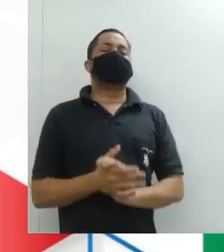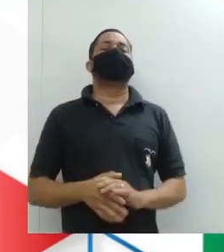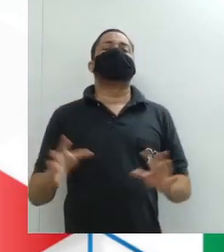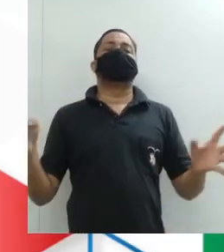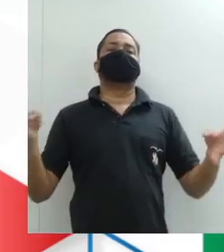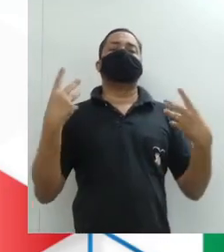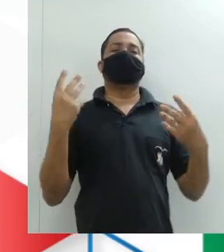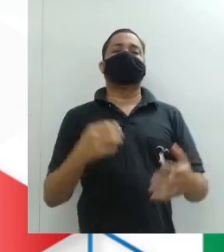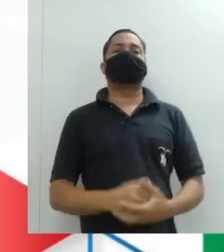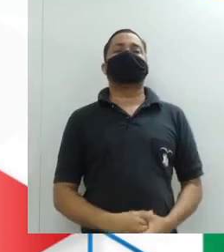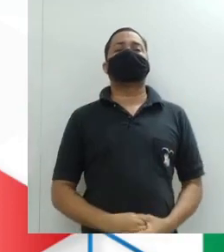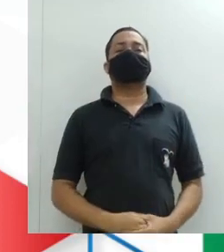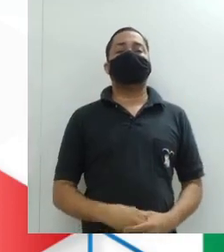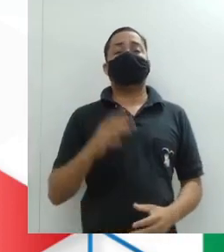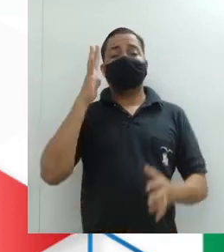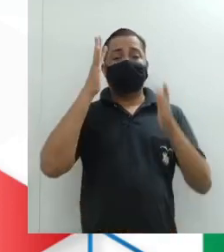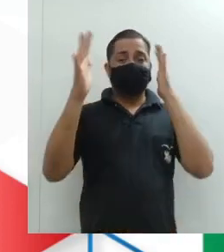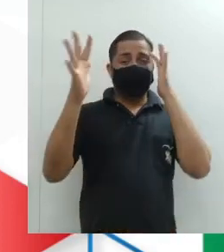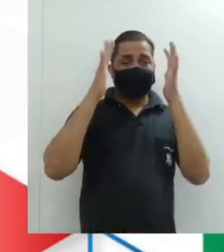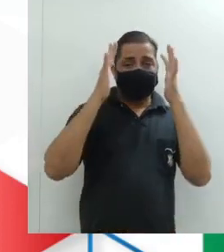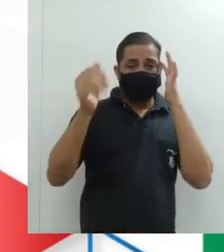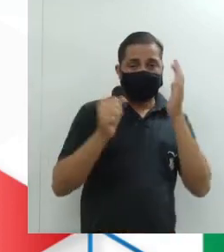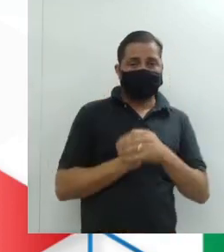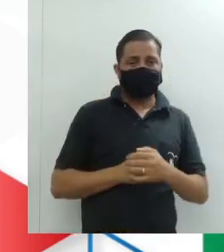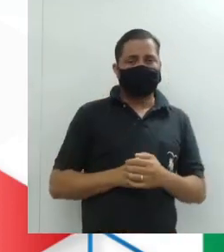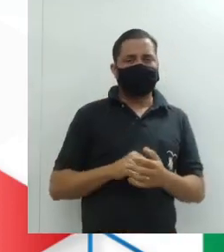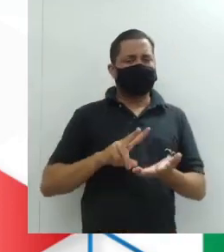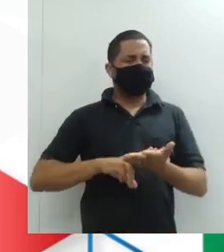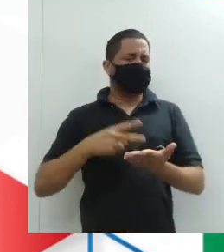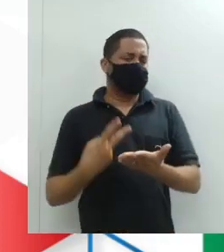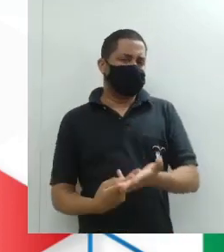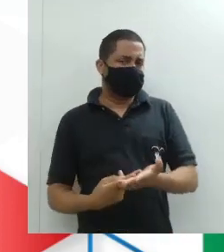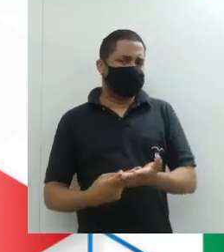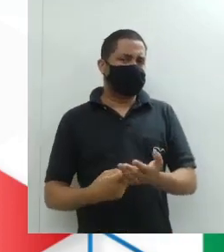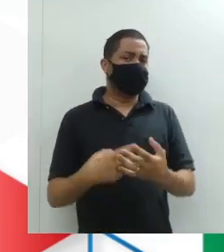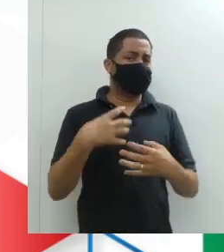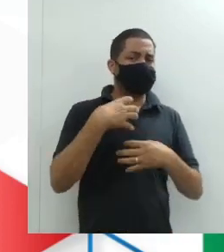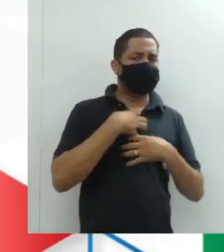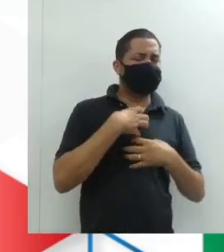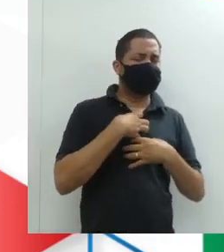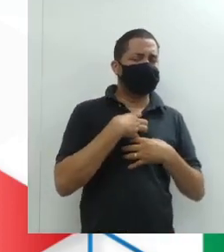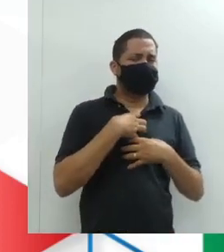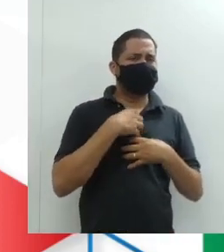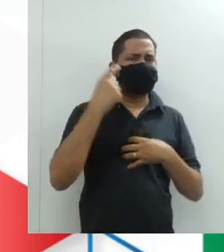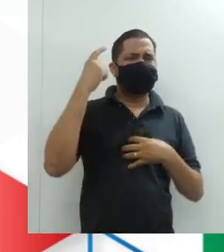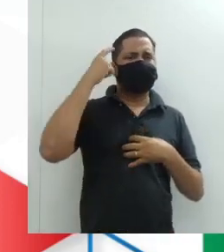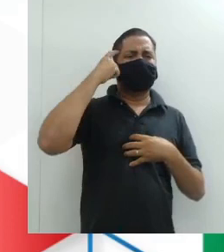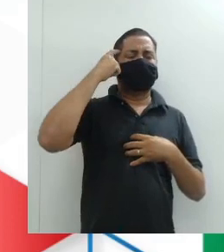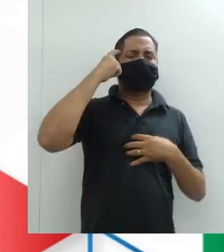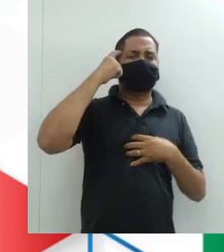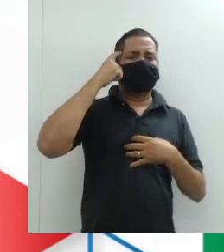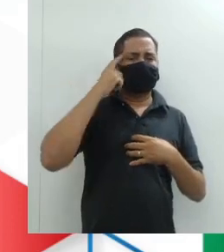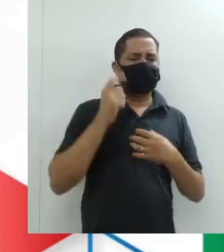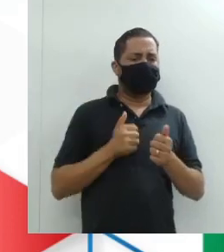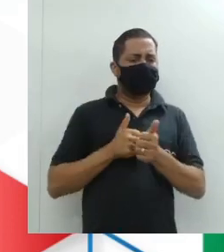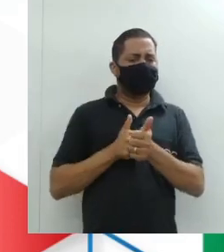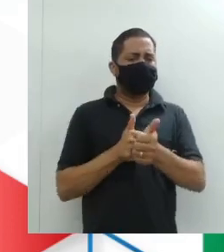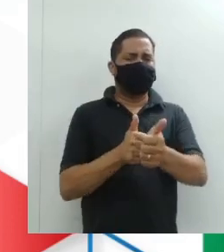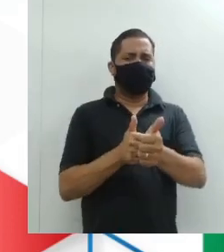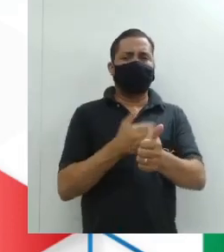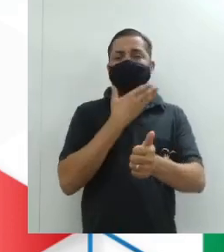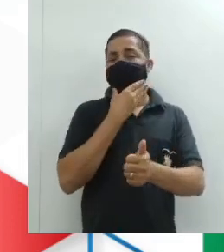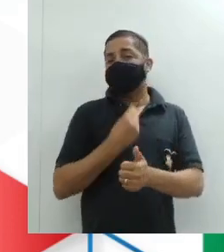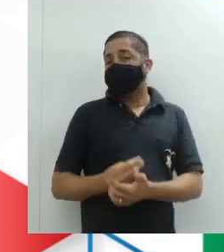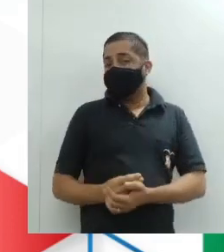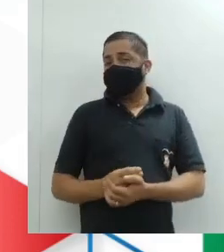bem atenção. A filosofia se traduz no modo de pensar que acompanha o homem em sua